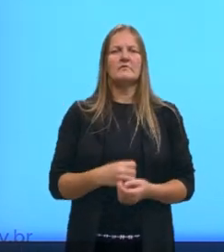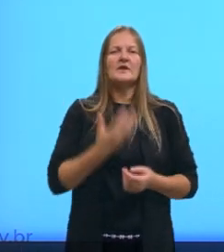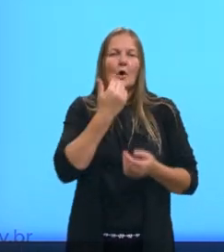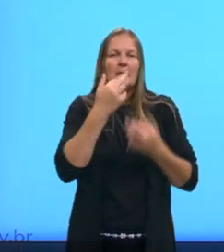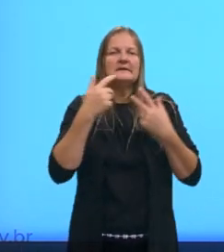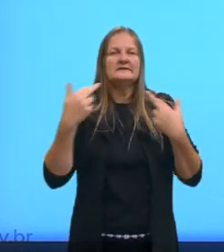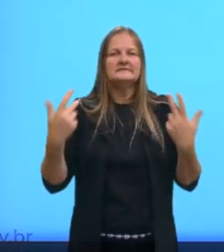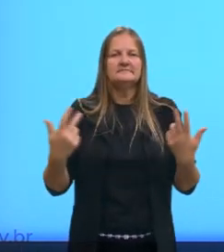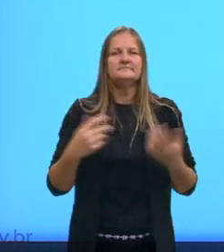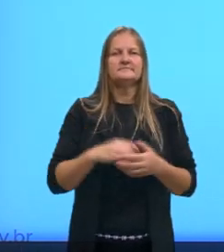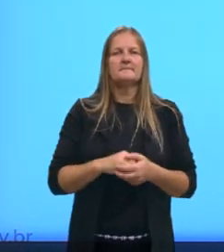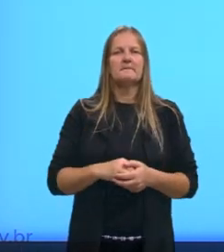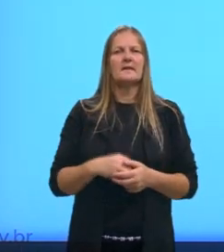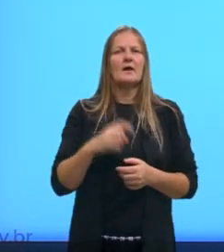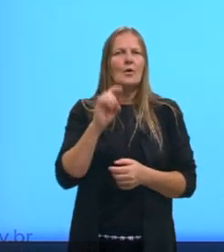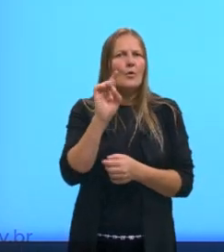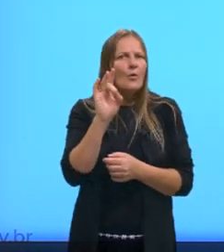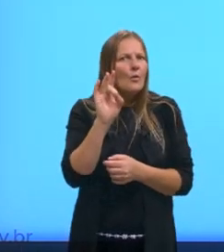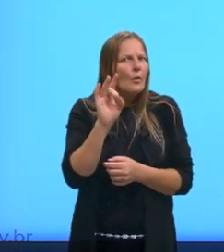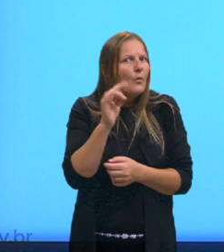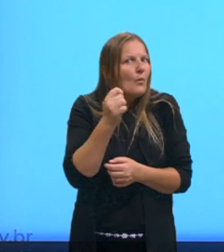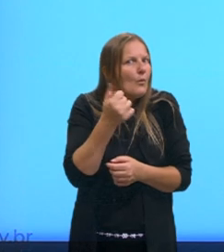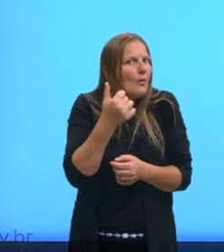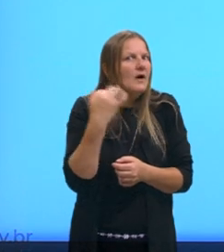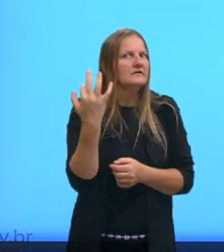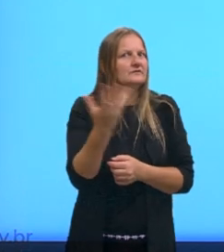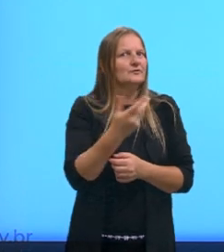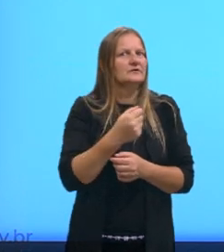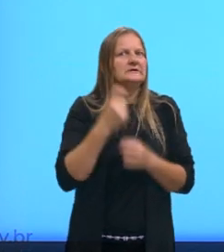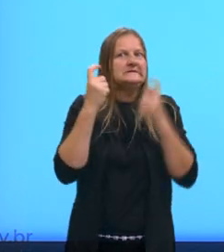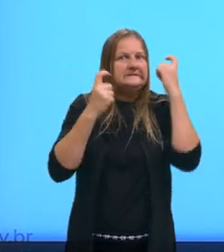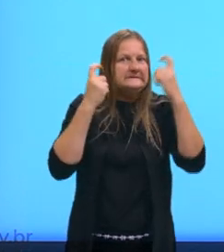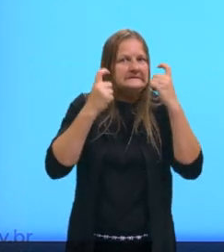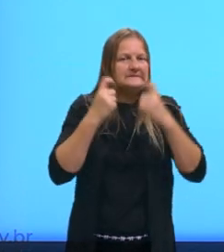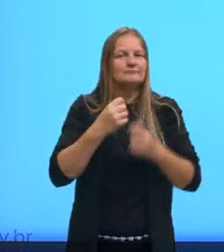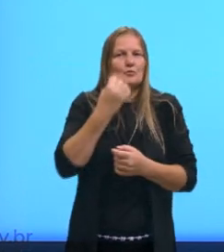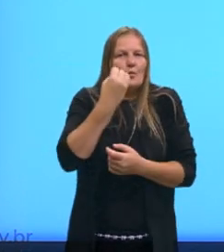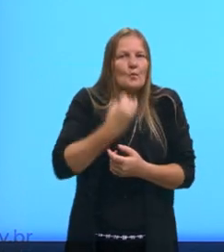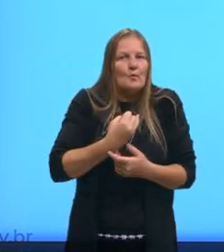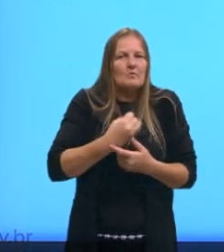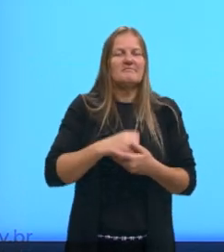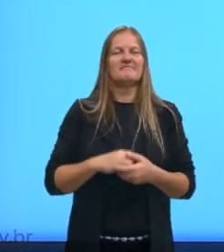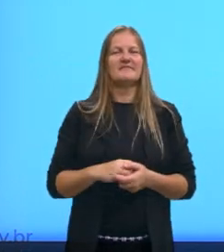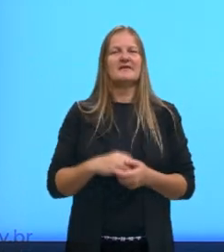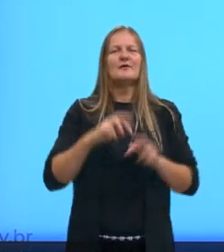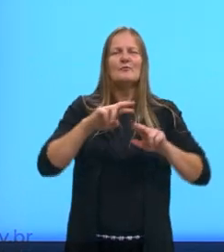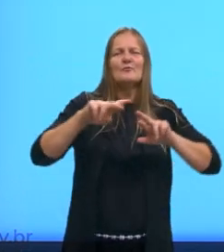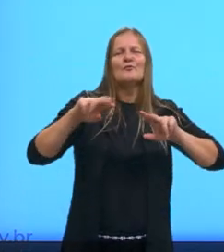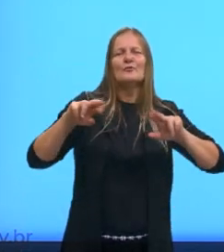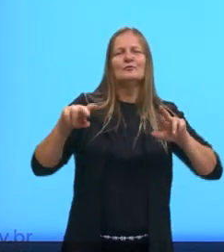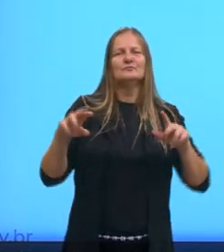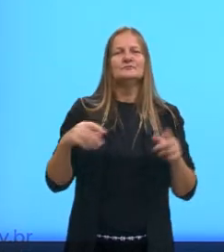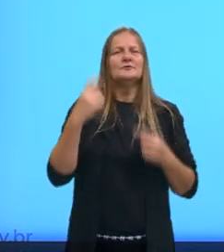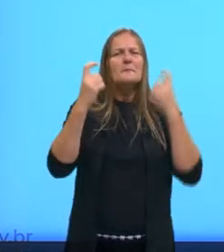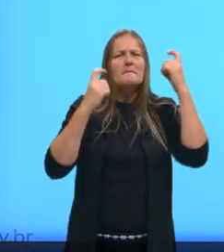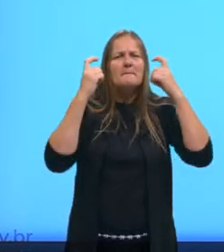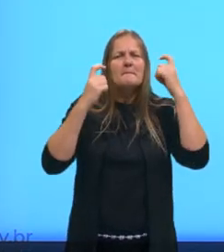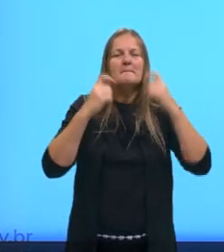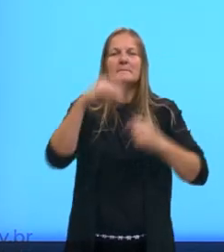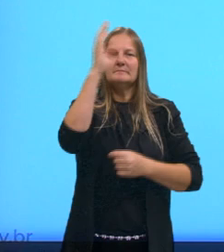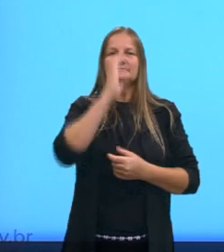hoje pessoas que não se preocupem com a questão da dieta hum hum muitos e muitos e muitos